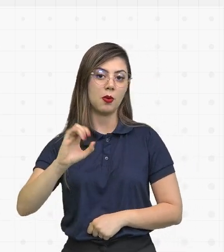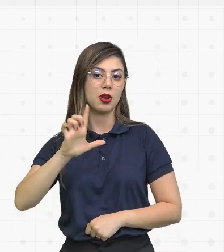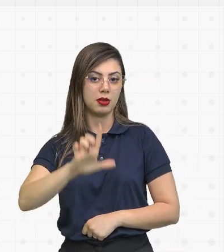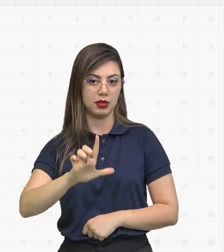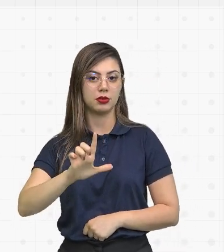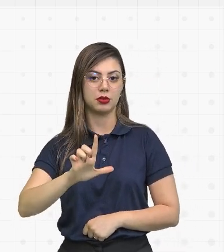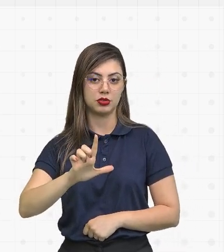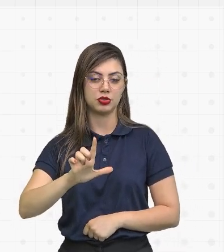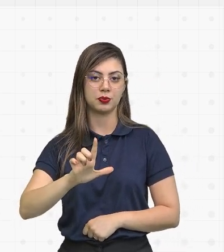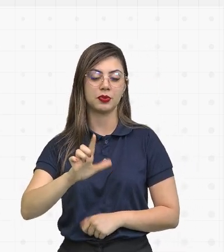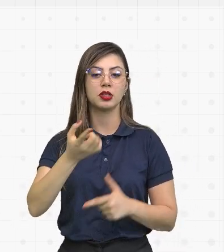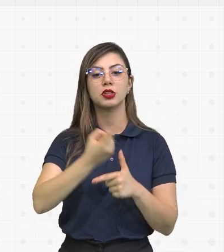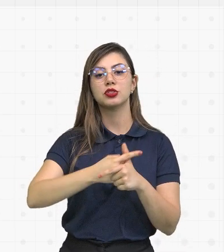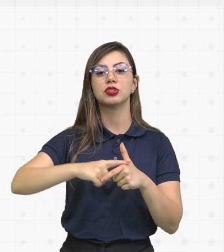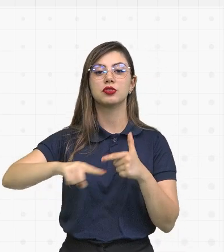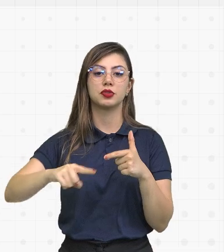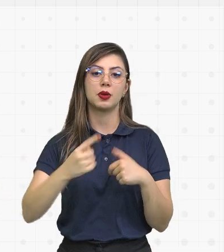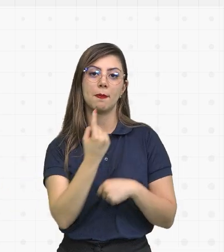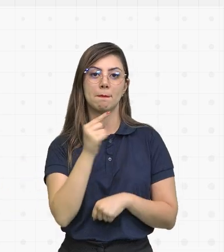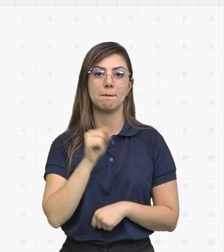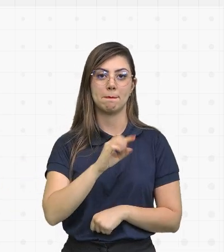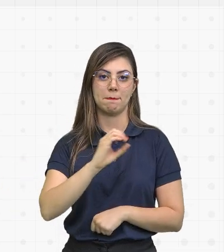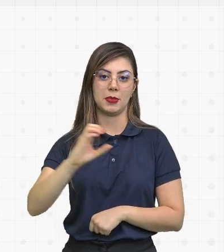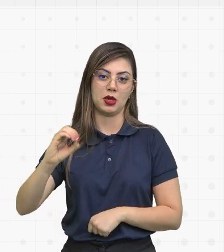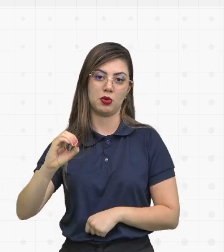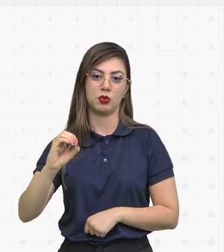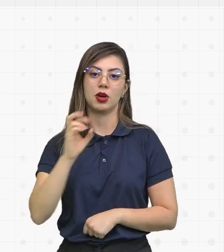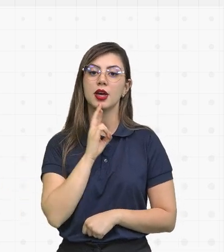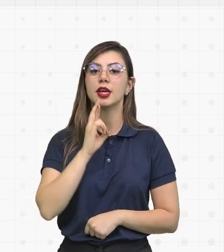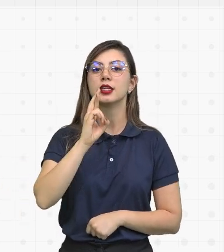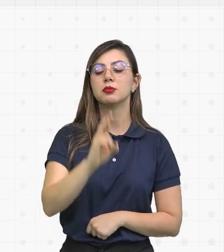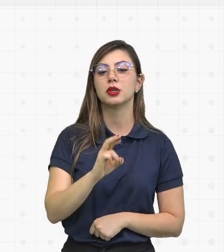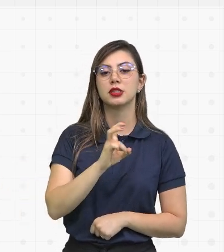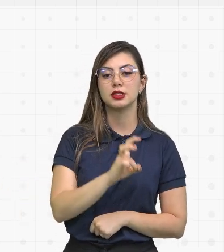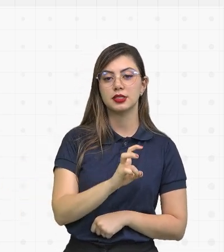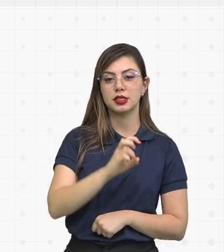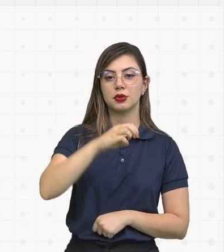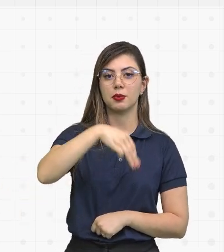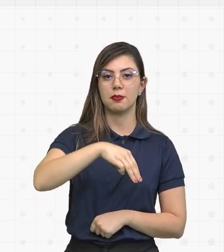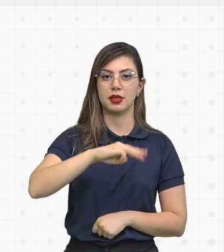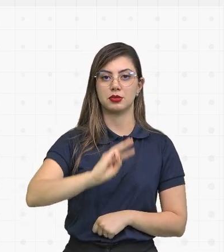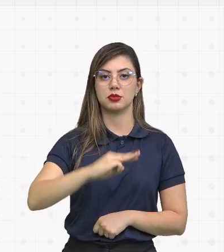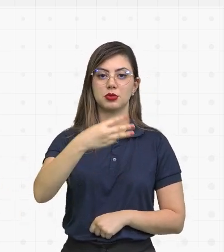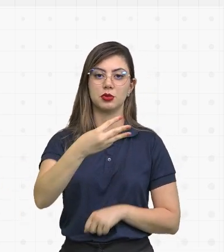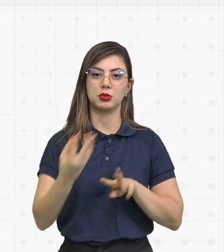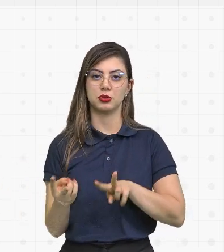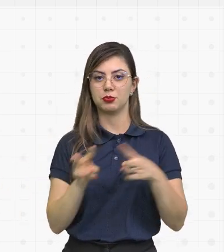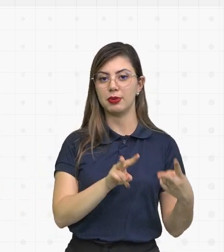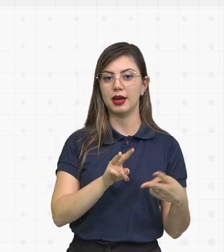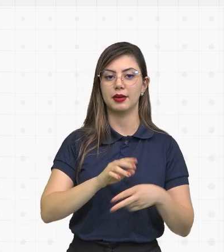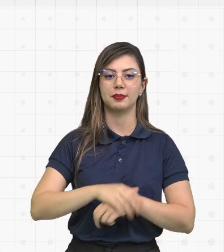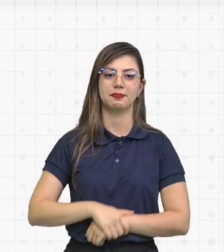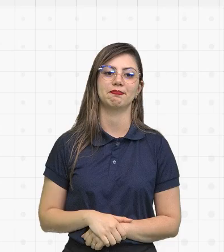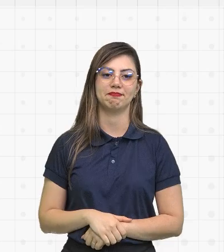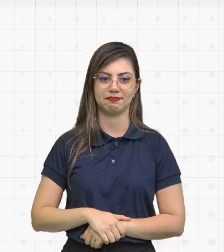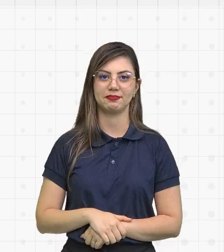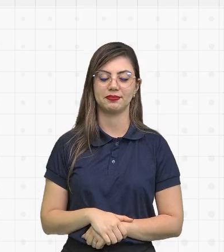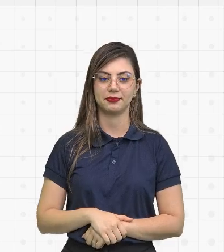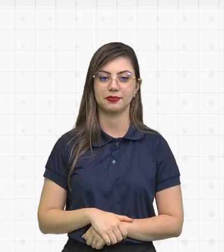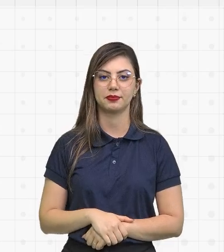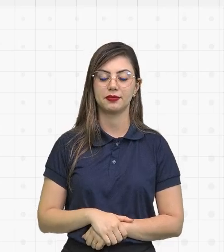litros divididos para 1.000 são iguais a 5 metros cúbicos.